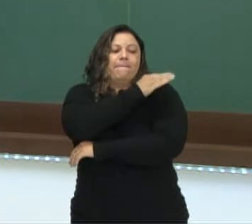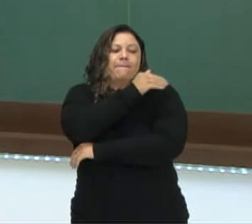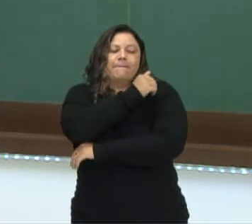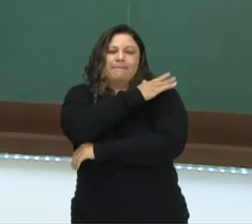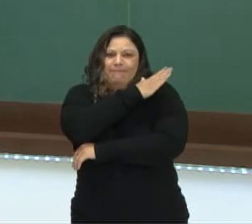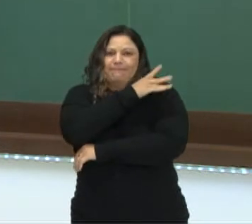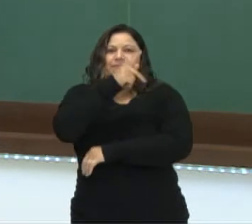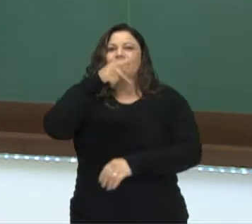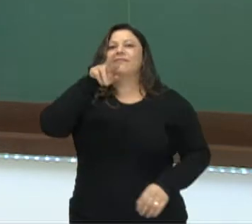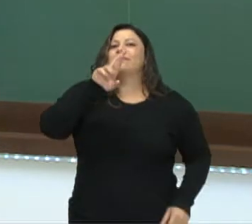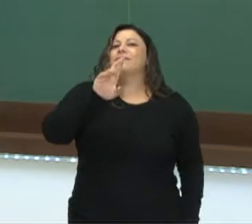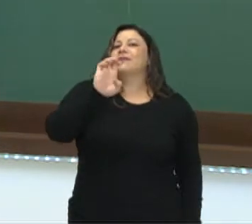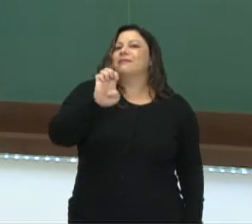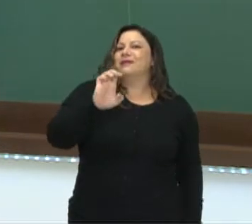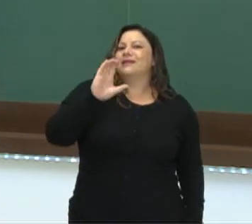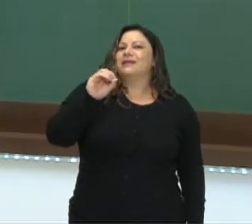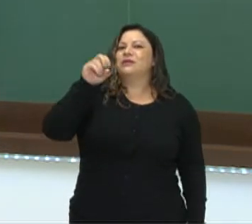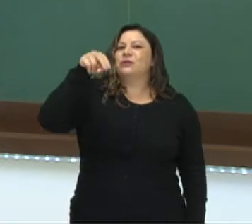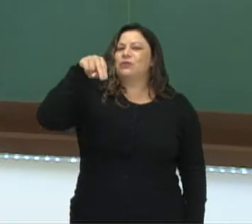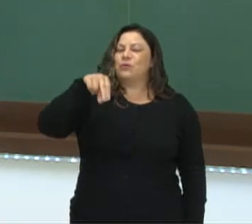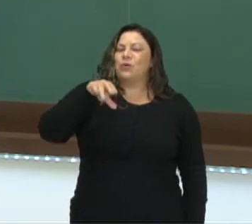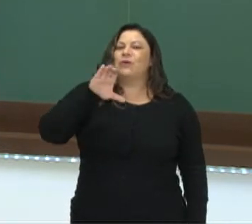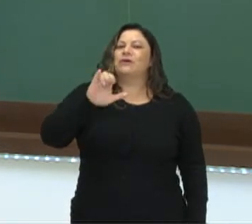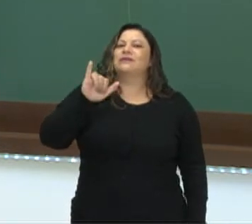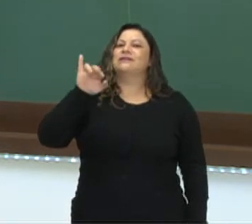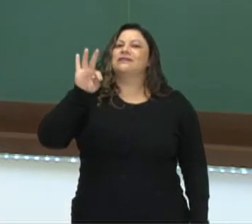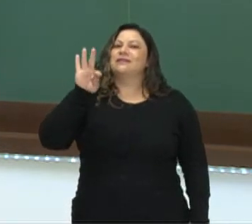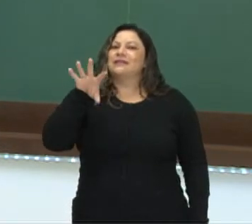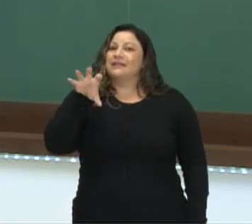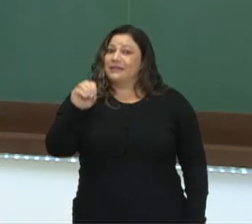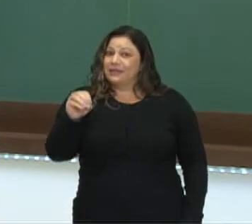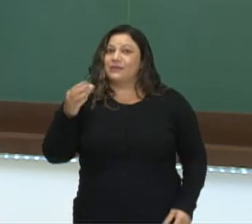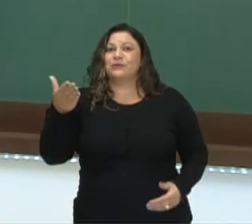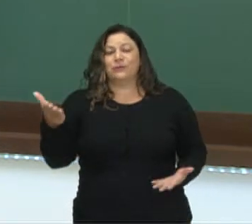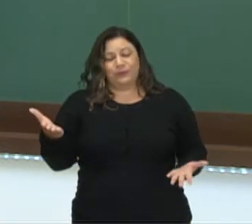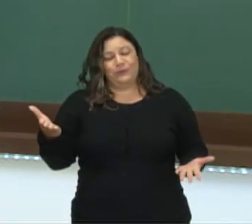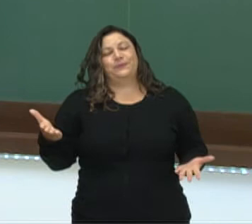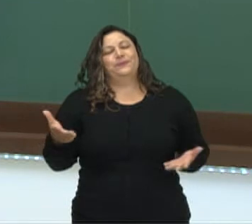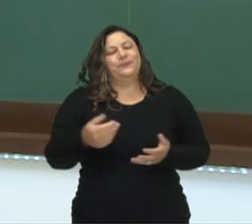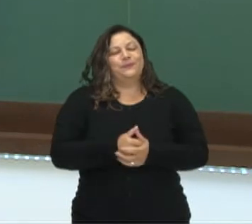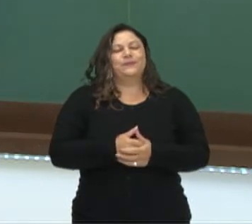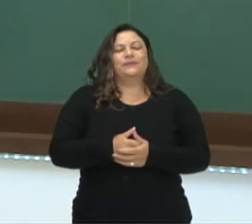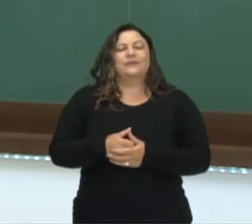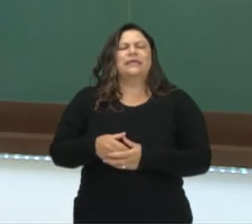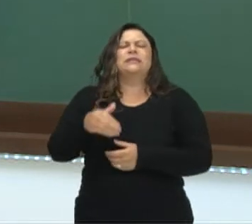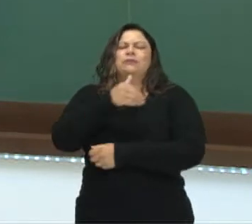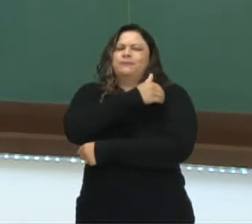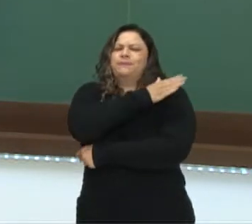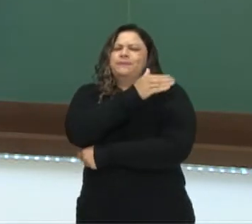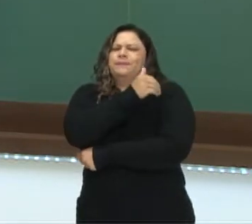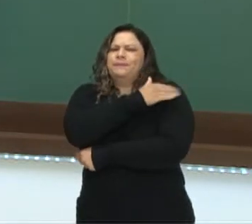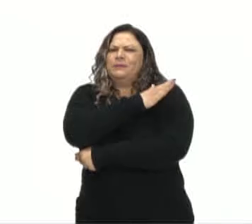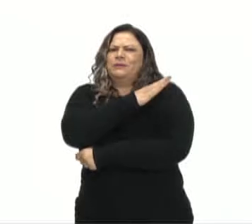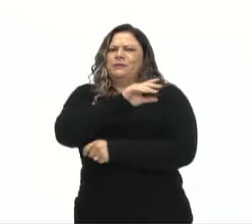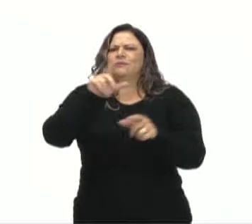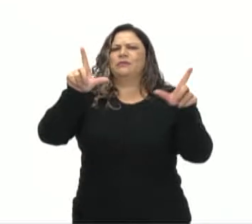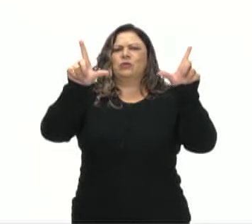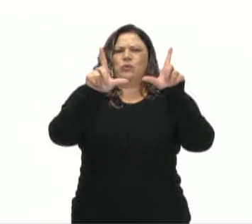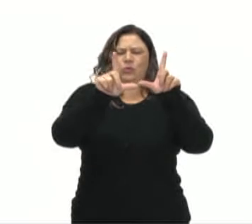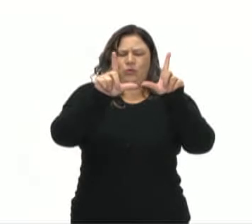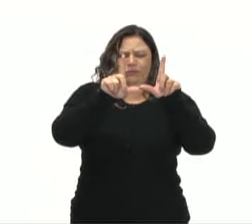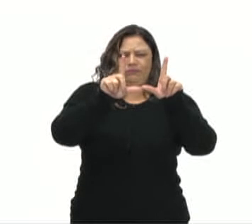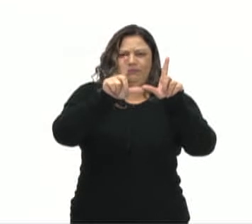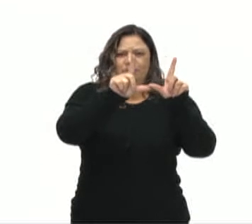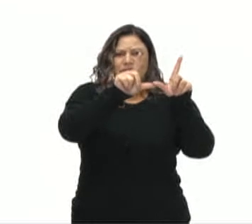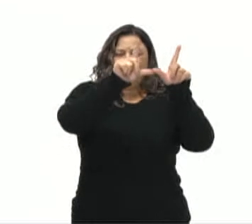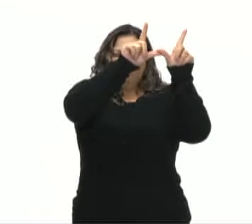preconceito. Tem um preconceito na fala dela aqui, ó, no último quadrinho, se vocês observarem, puesto em su habla